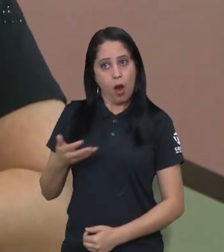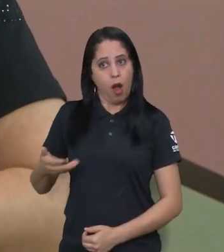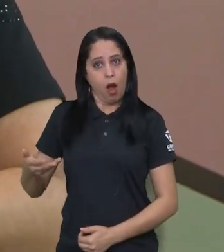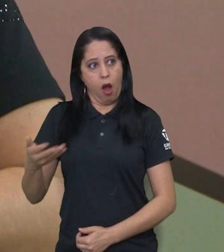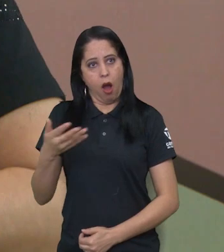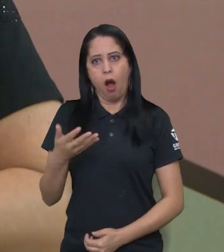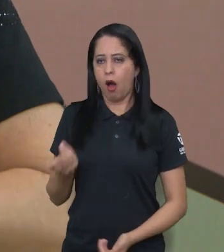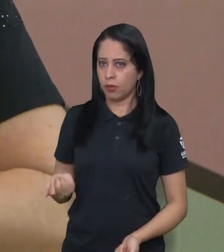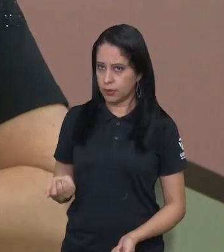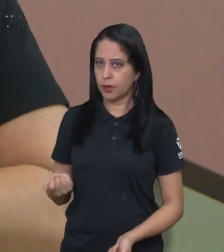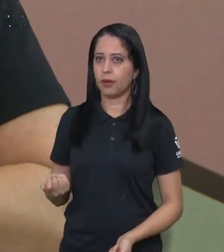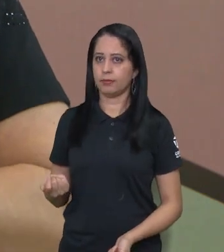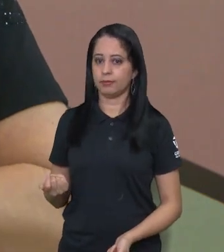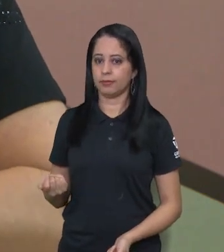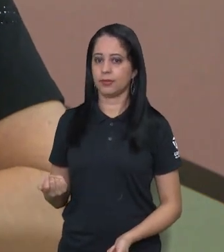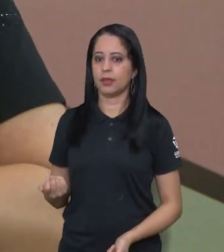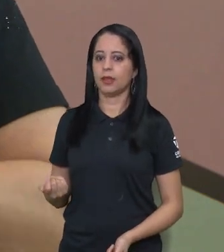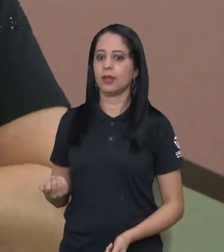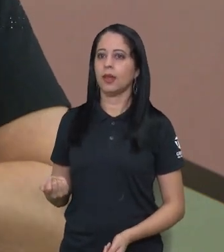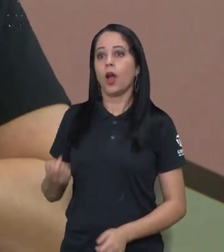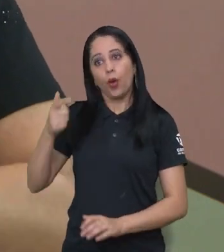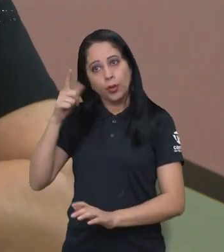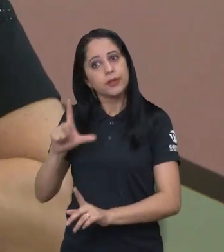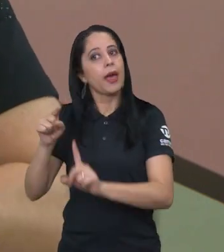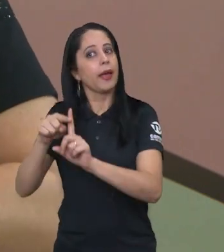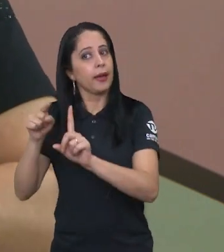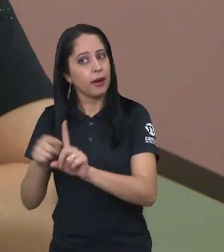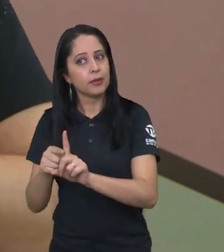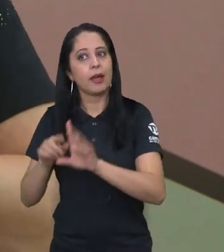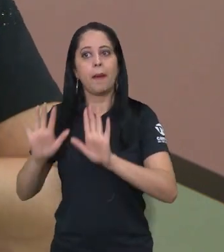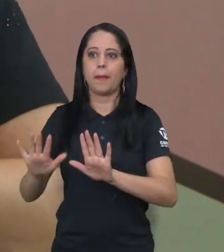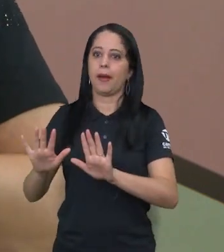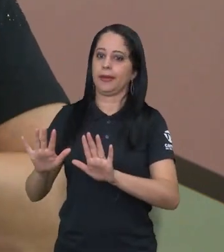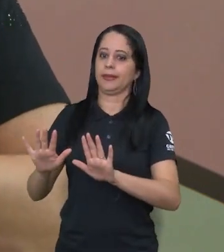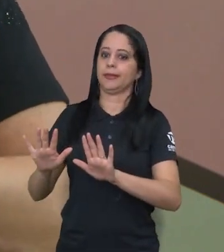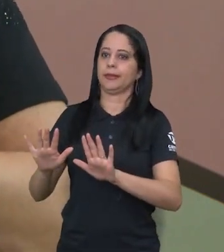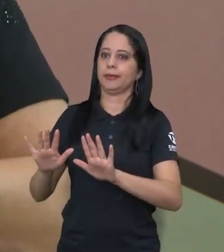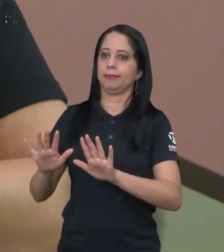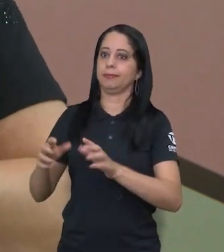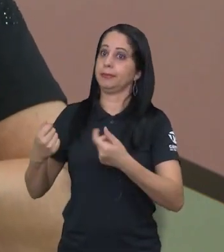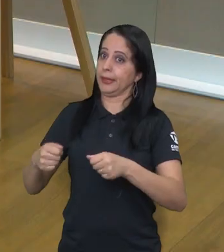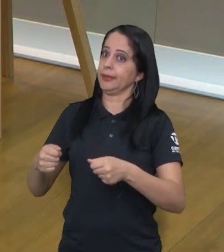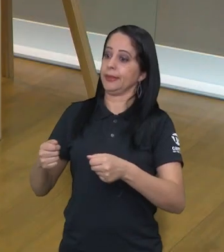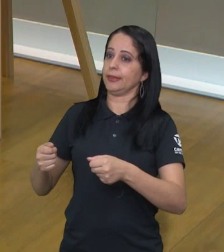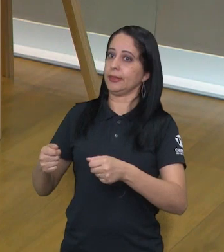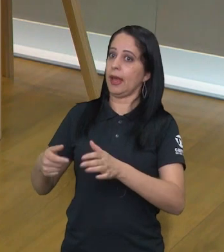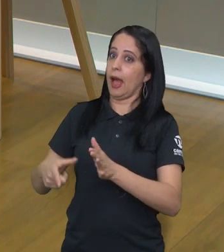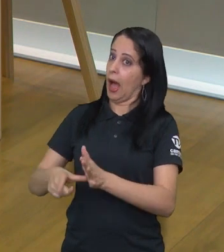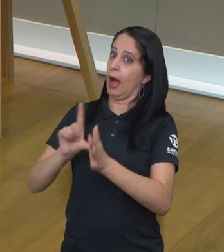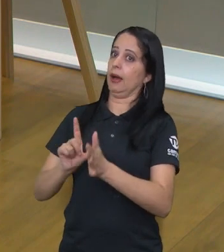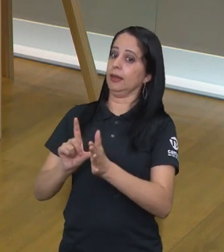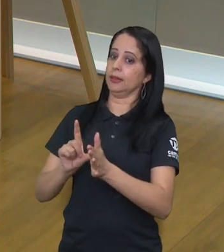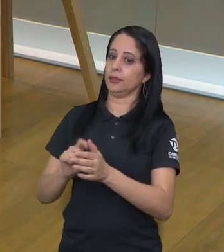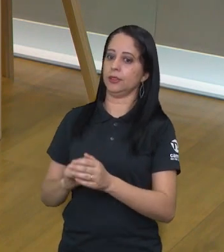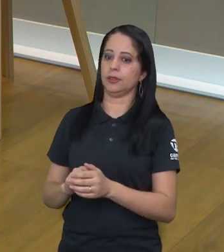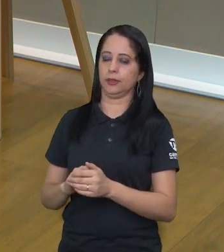um ponto que eu brinco, a gente consegue engravidar, mas às vezes não vai ser óvulo dela. Entendi. Né? Ela vai gestar, ela vai